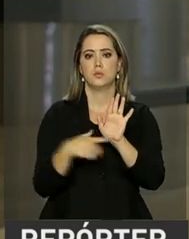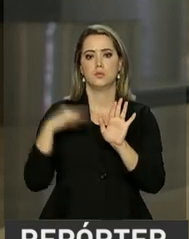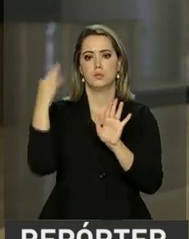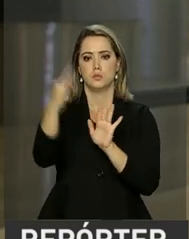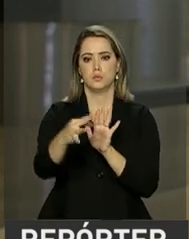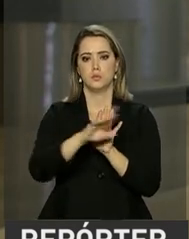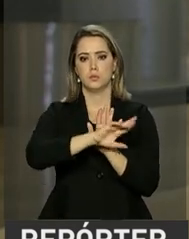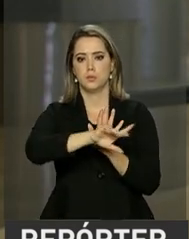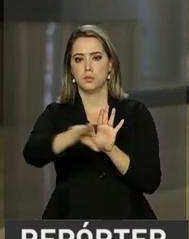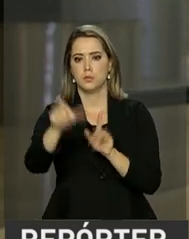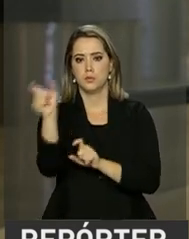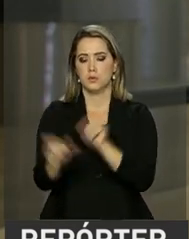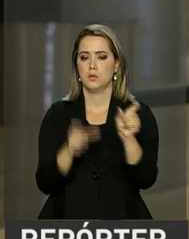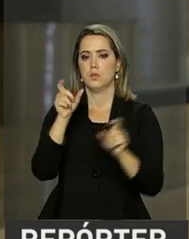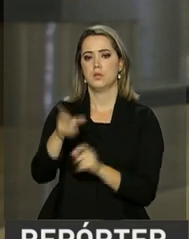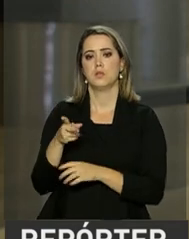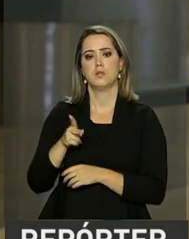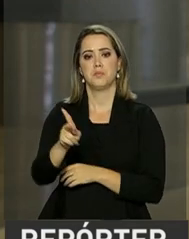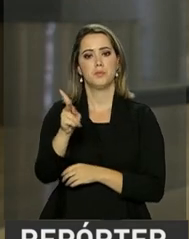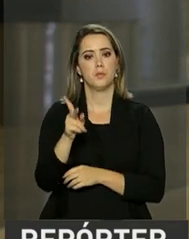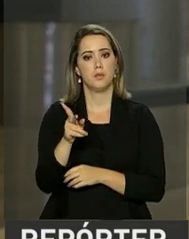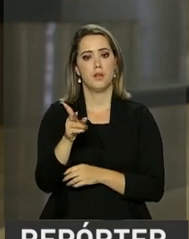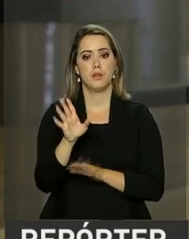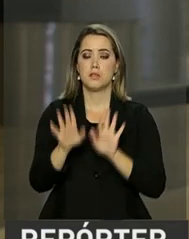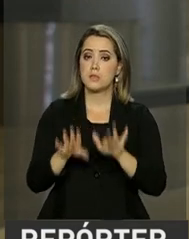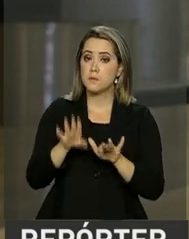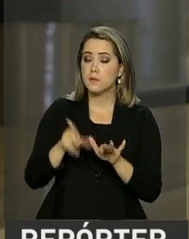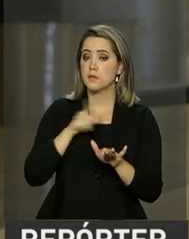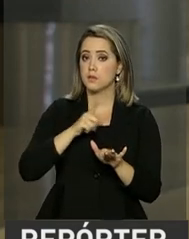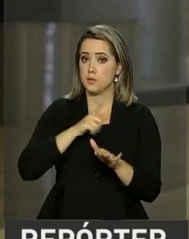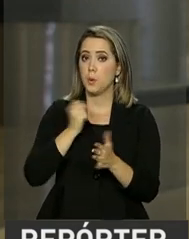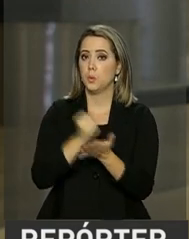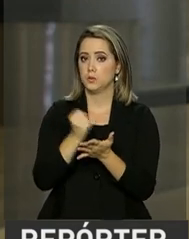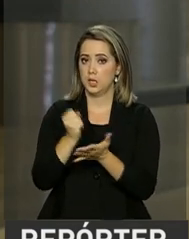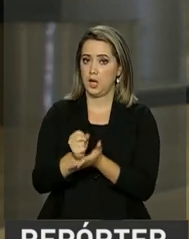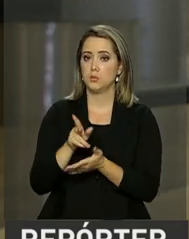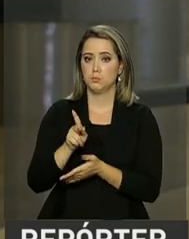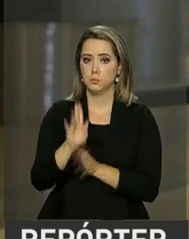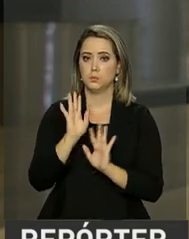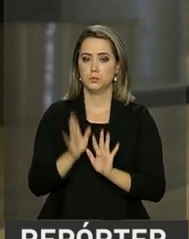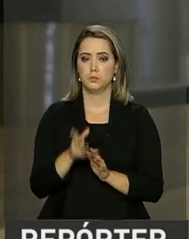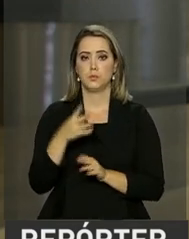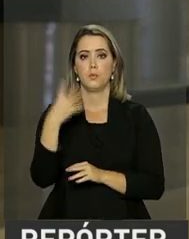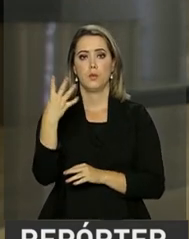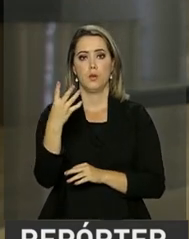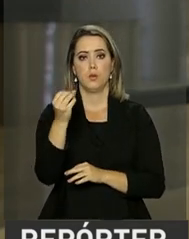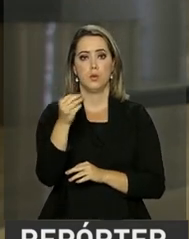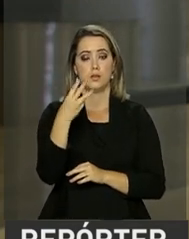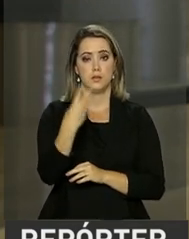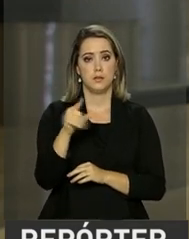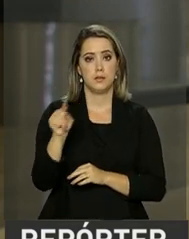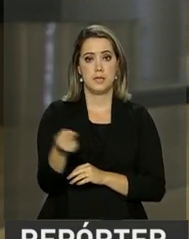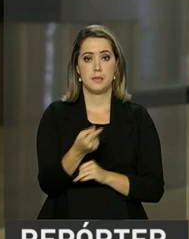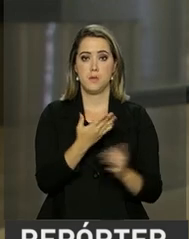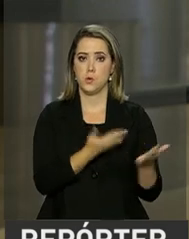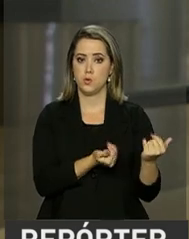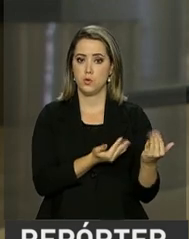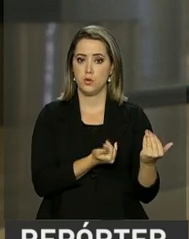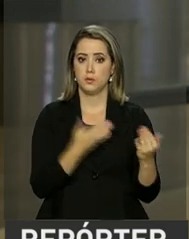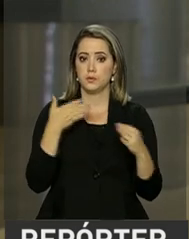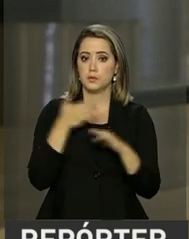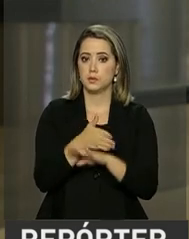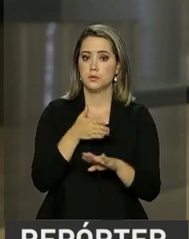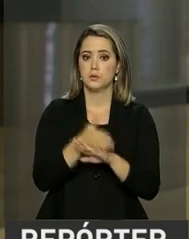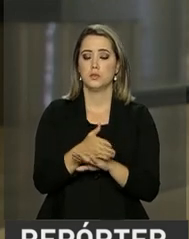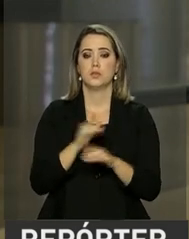Muitos dos aprendizes acabam sendo efetivados. Veja só, dos 403 mil adolescentes que entraram no